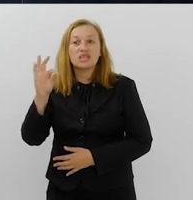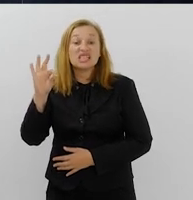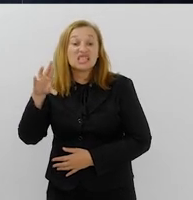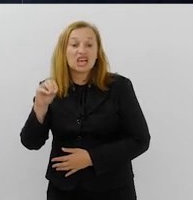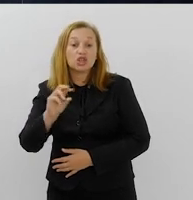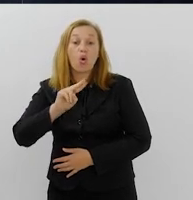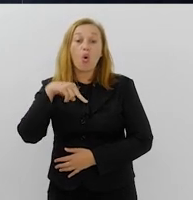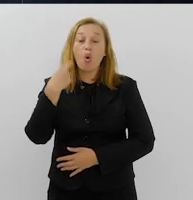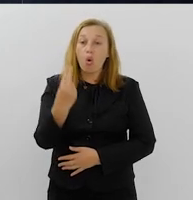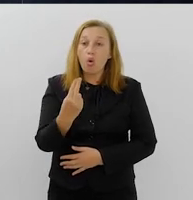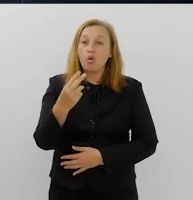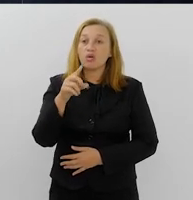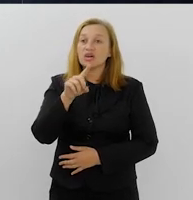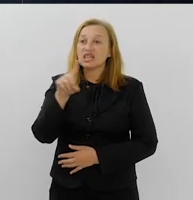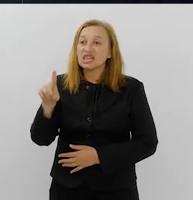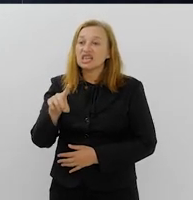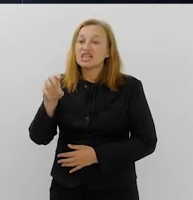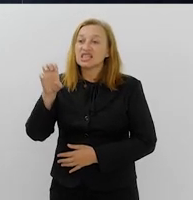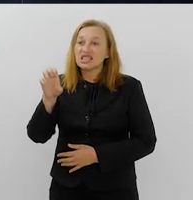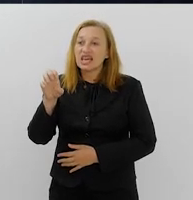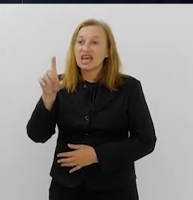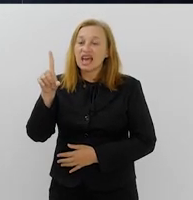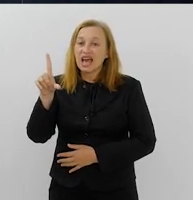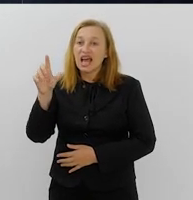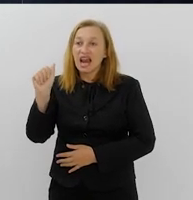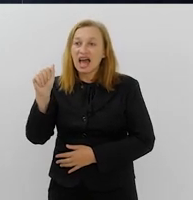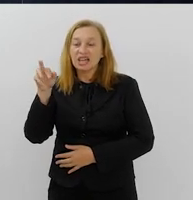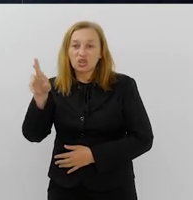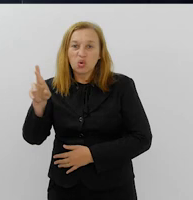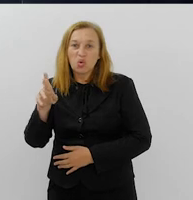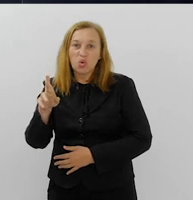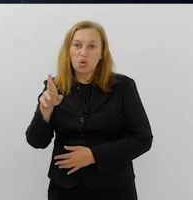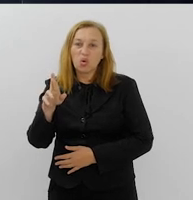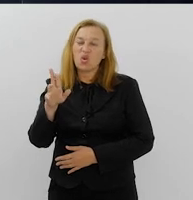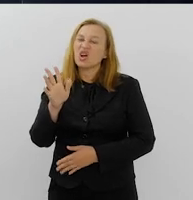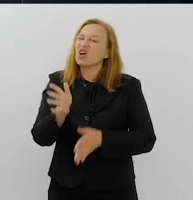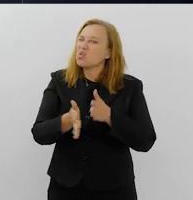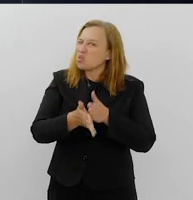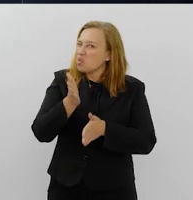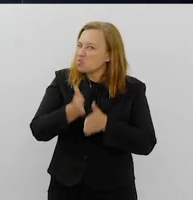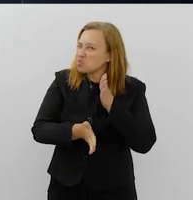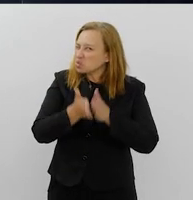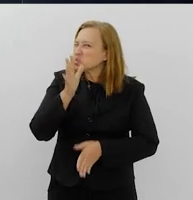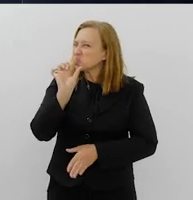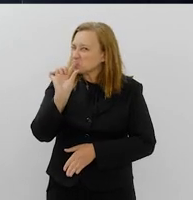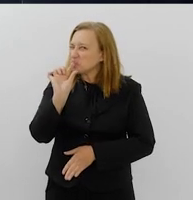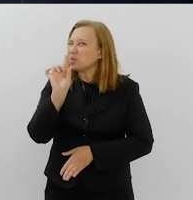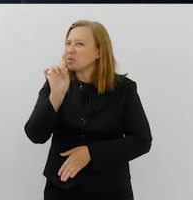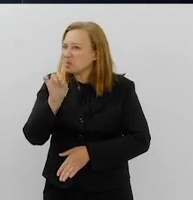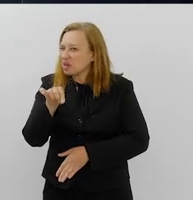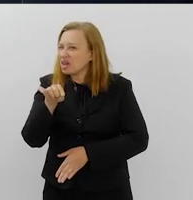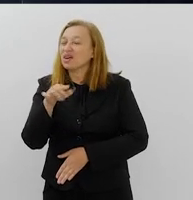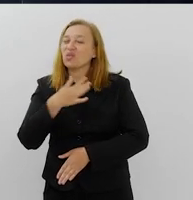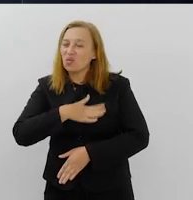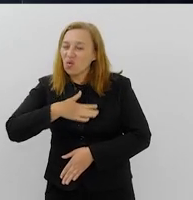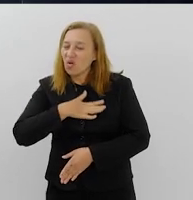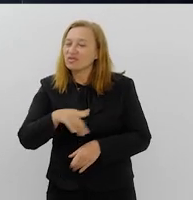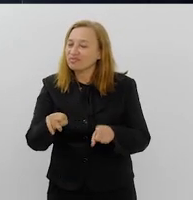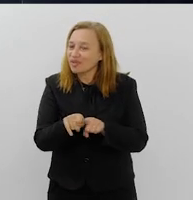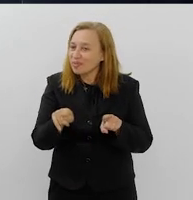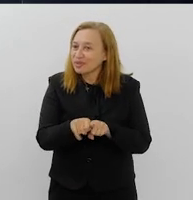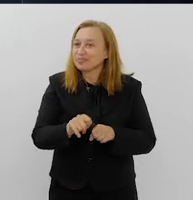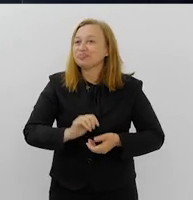ou um zelador, né? Eu também Isso. acho, né? Porque pai do santo eu acho que é meio É. complicado, né? Eu gosto